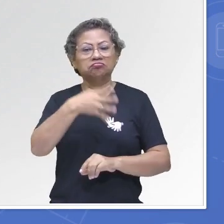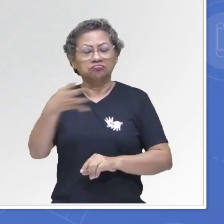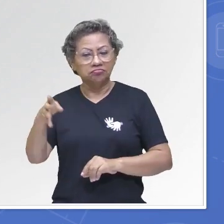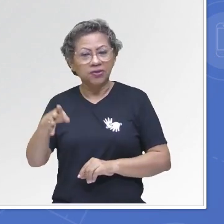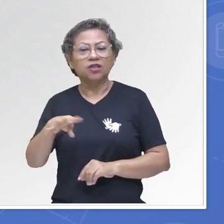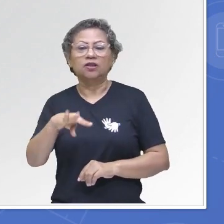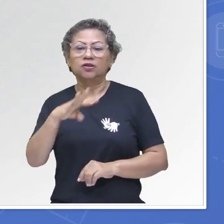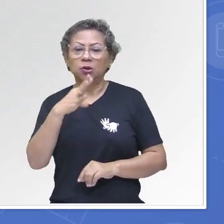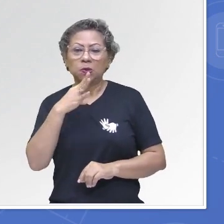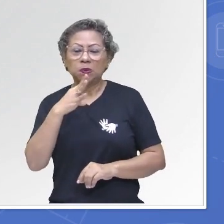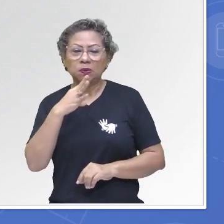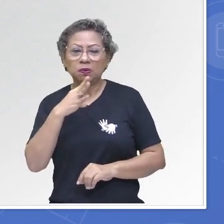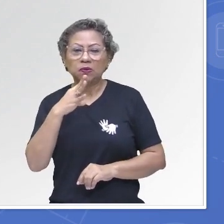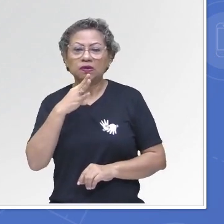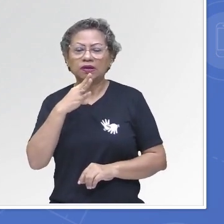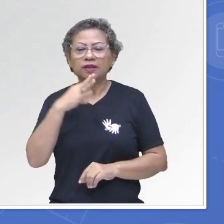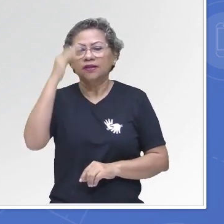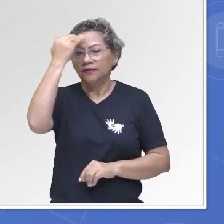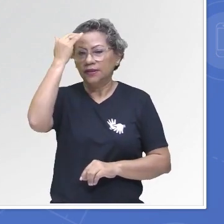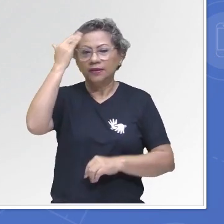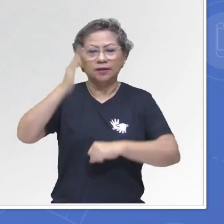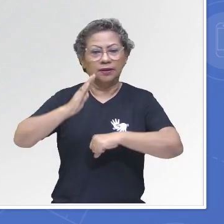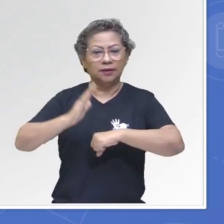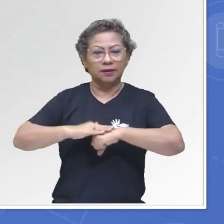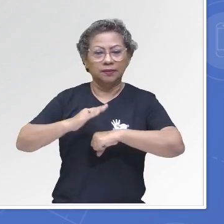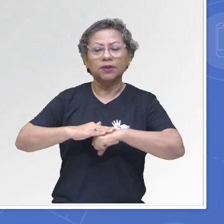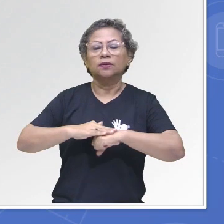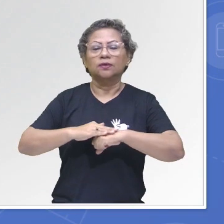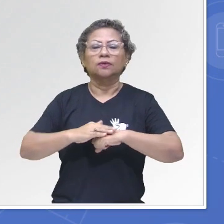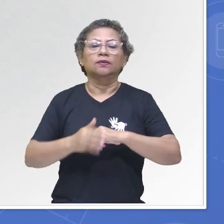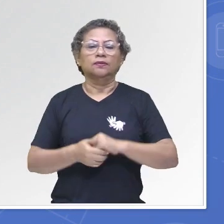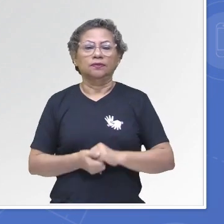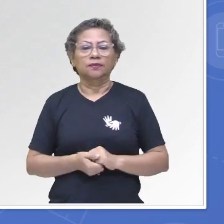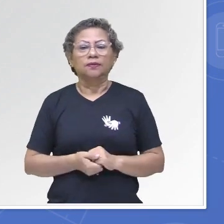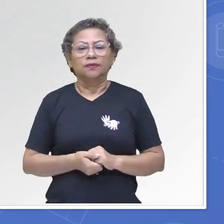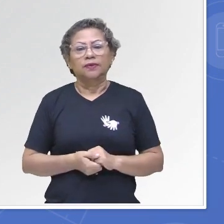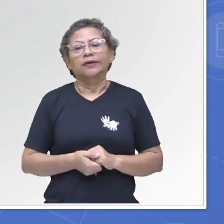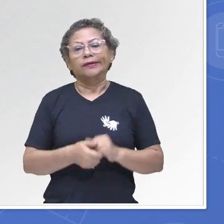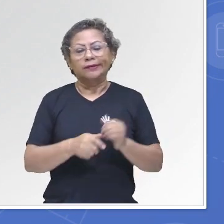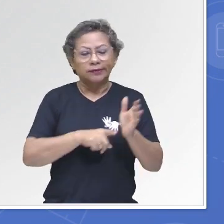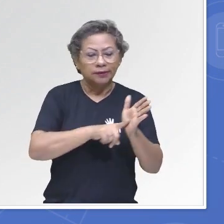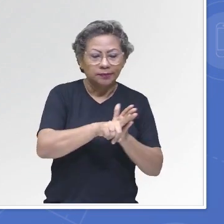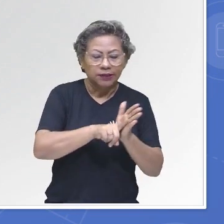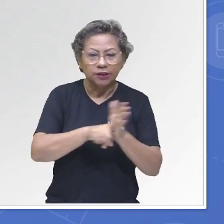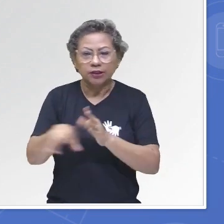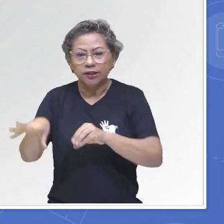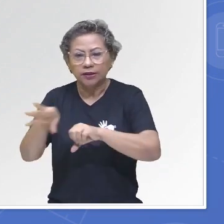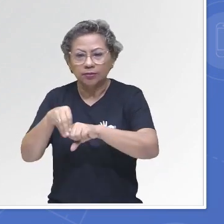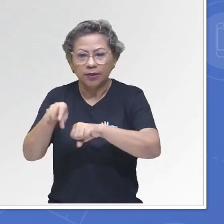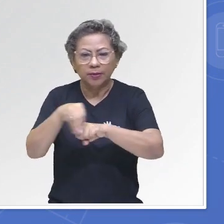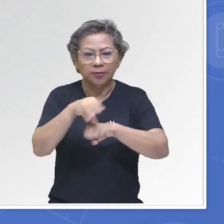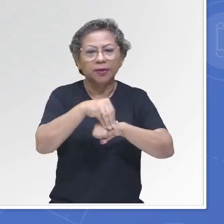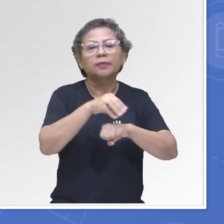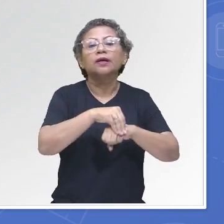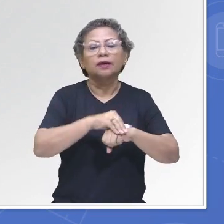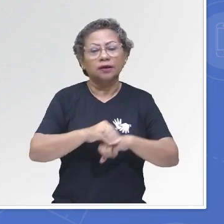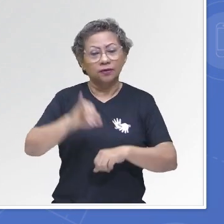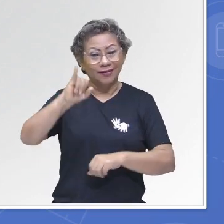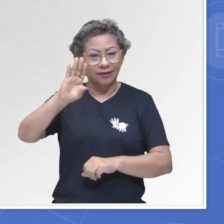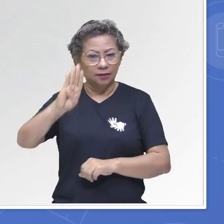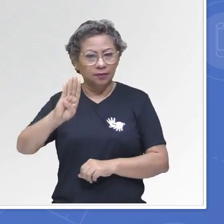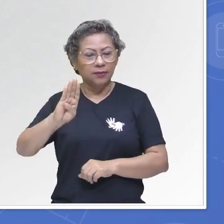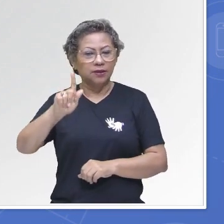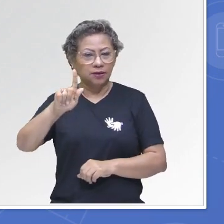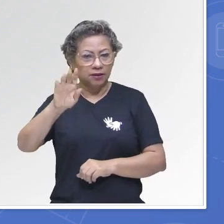reconhece seus elementos e a gente compreende muito melhor, no caso, um estudo desse feito aí pelo IBGE. O IBGE, que é